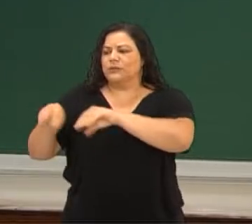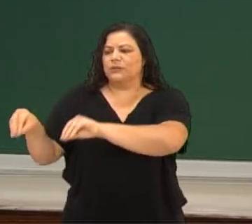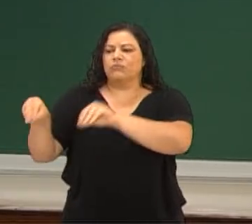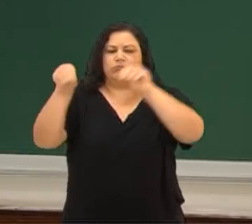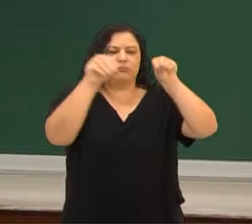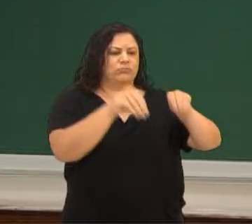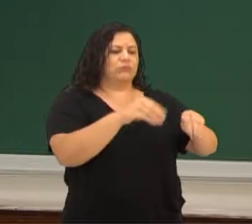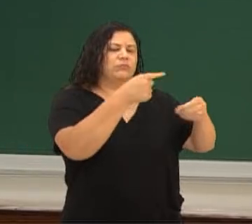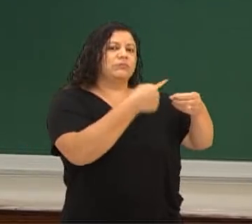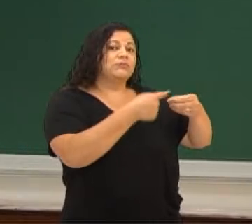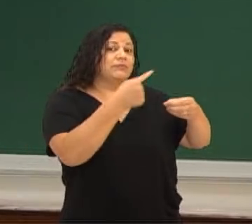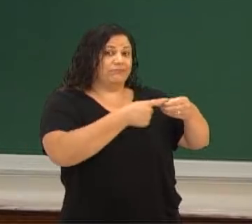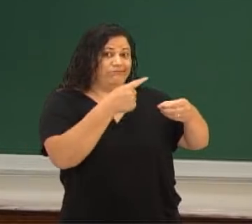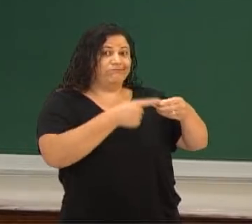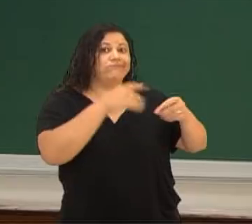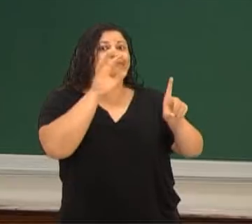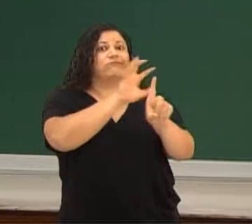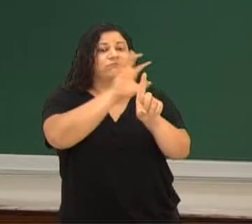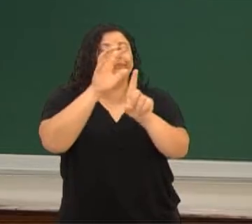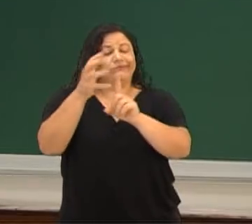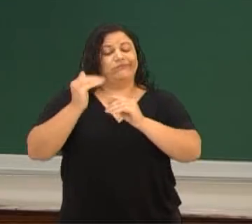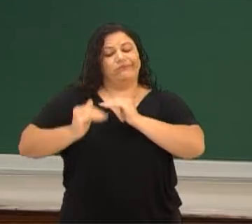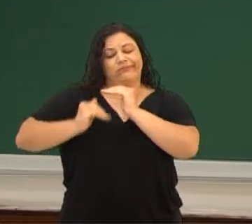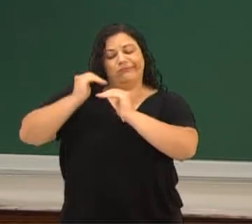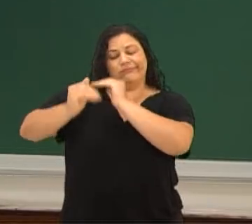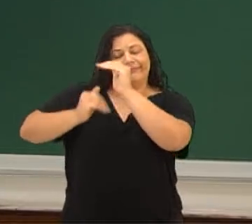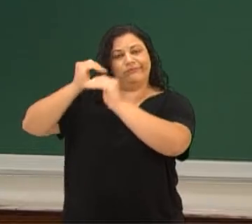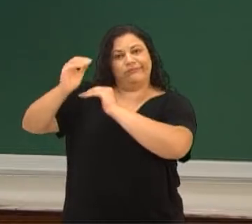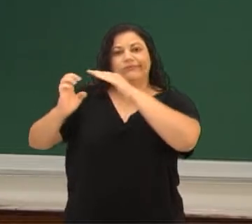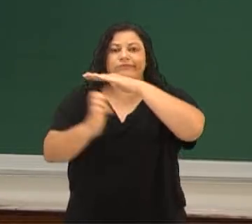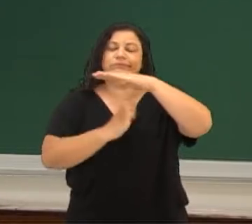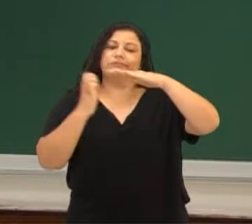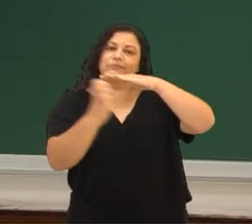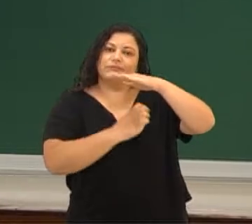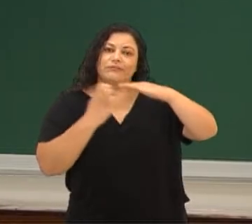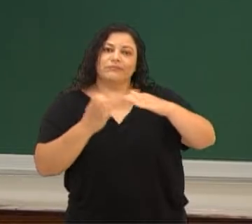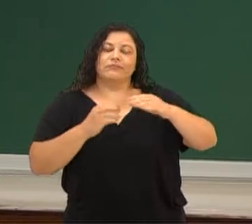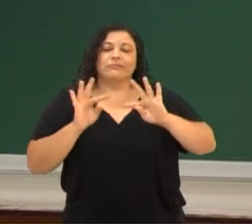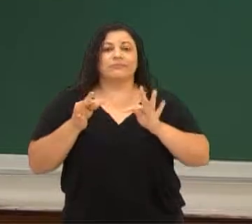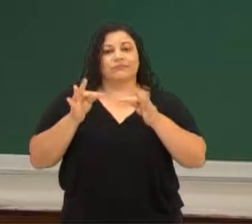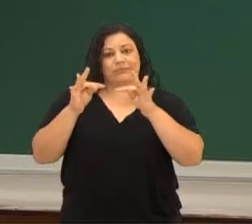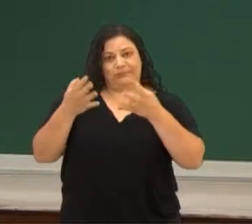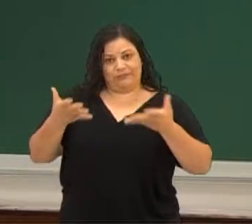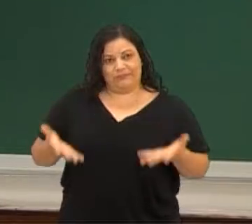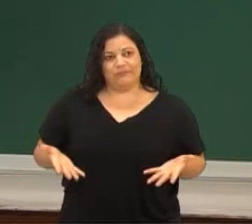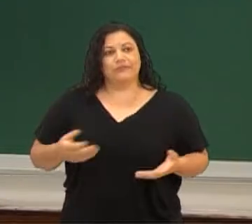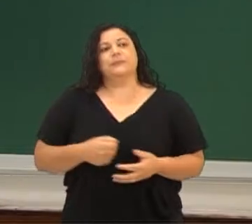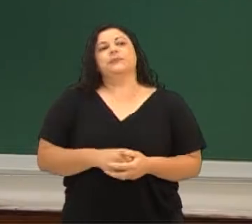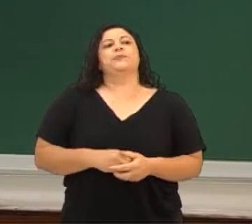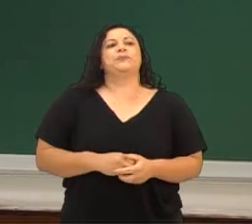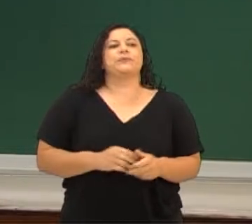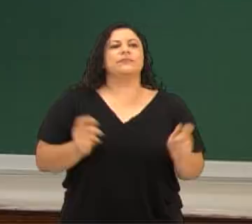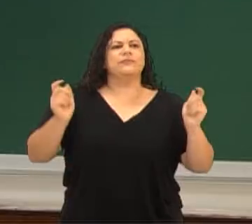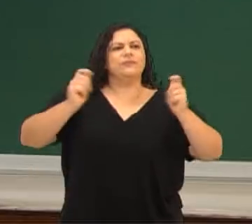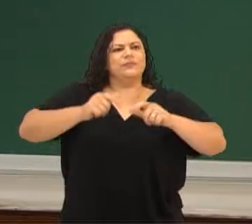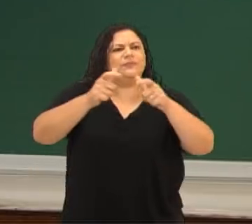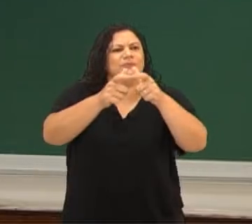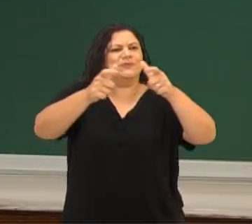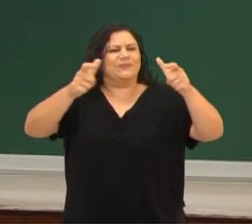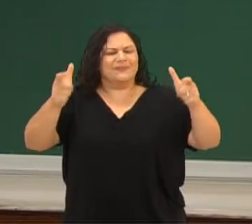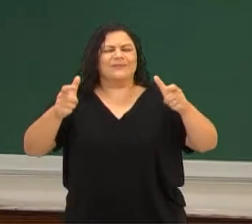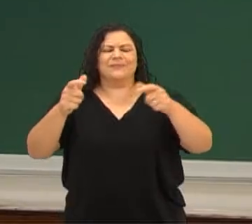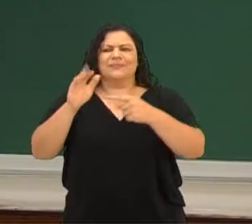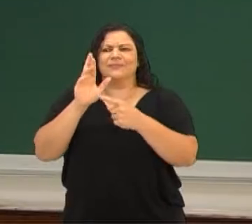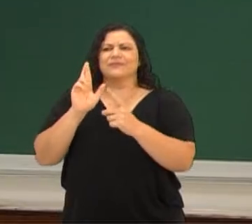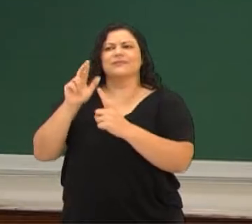reflexo do desenvolvimento industrial, tecnológico, o êxodo rural. As maiores cidades apresentam uma taxa de